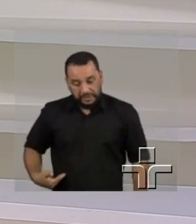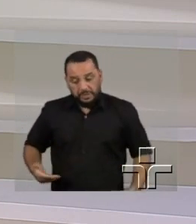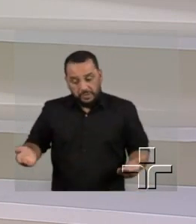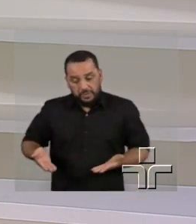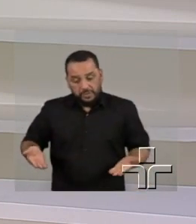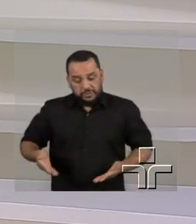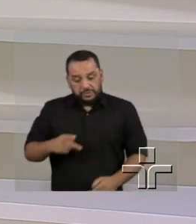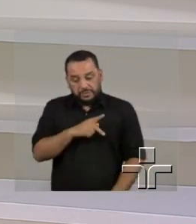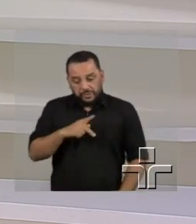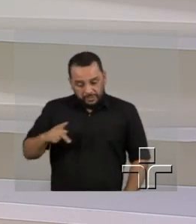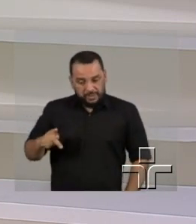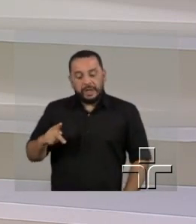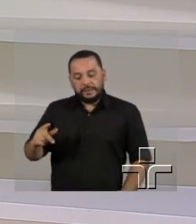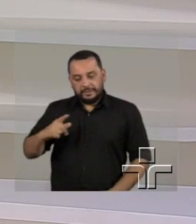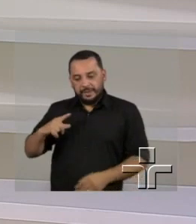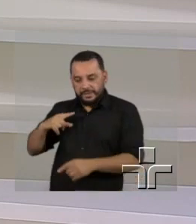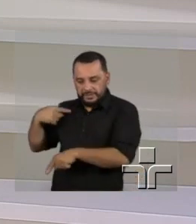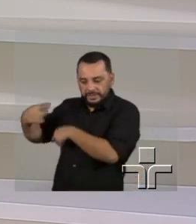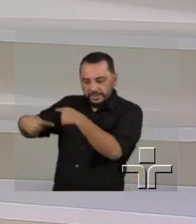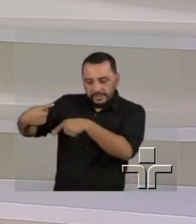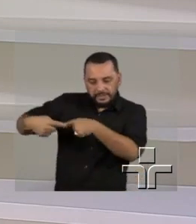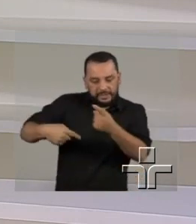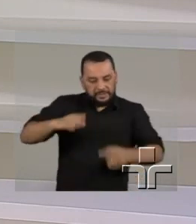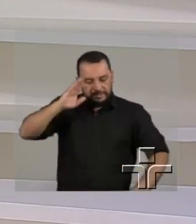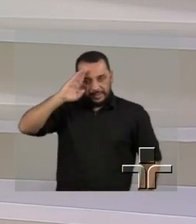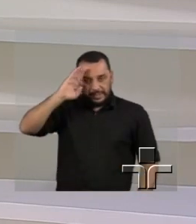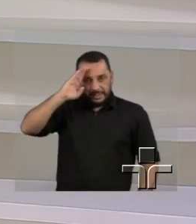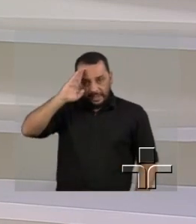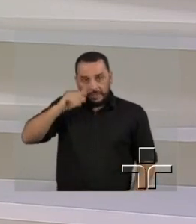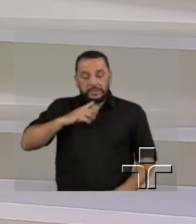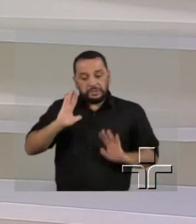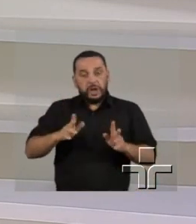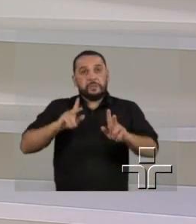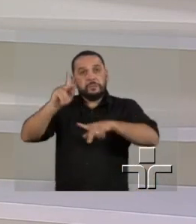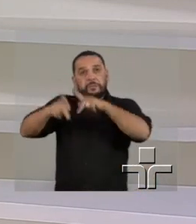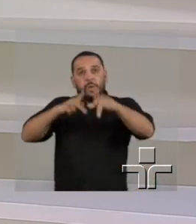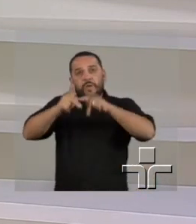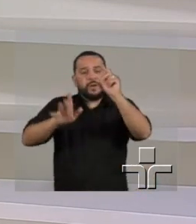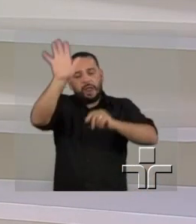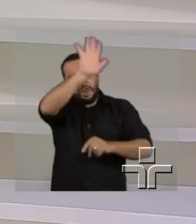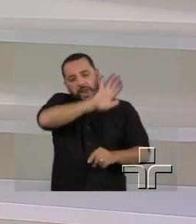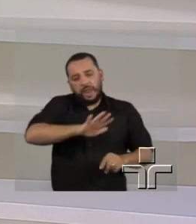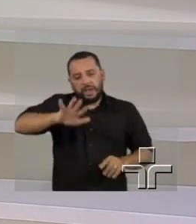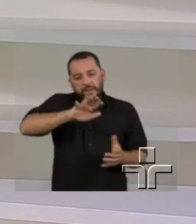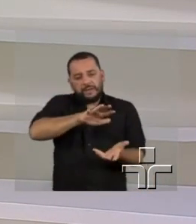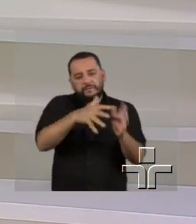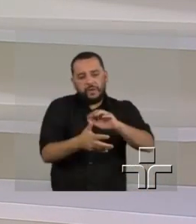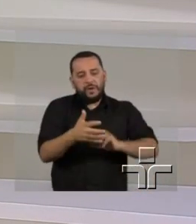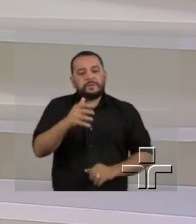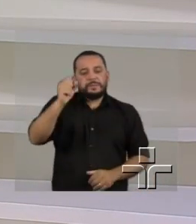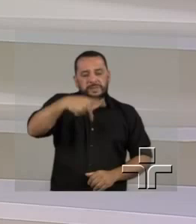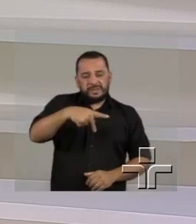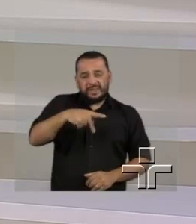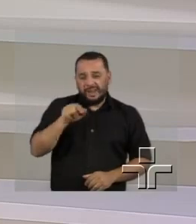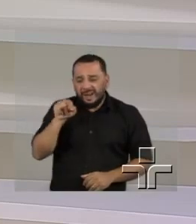Executivo. Então, é um sistema funcionando. Os dois têm méritos, né? A